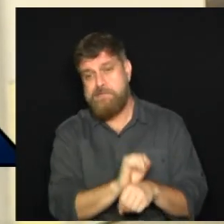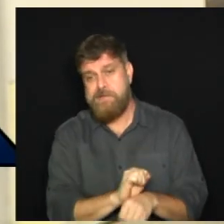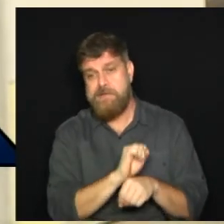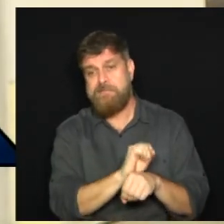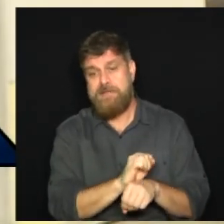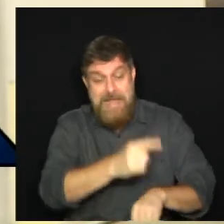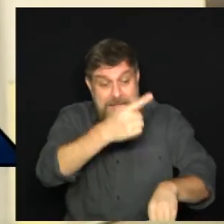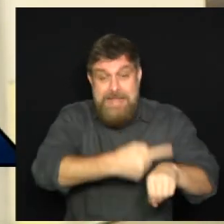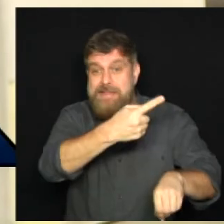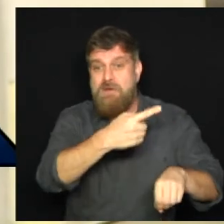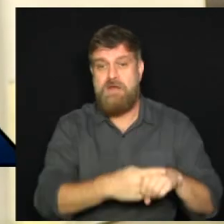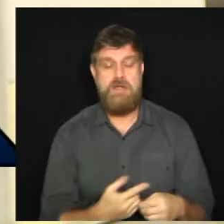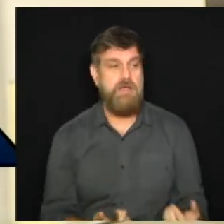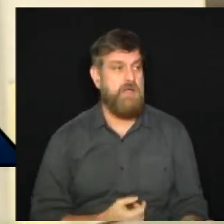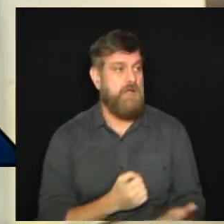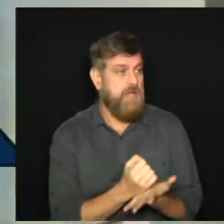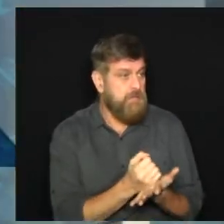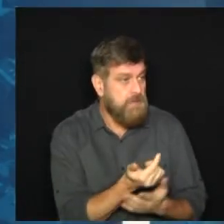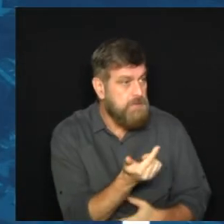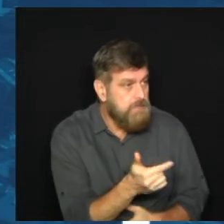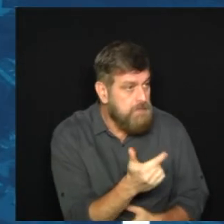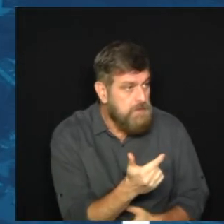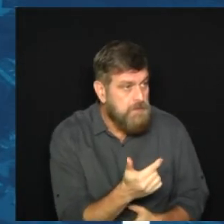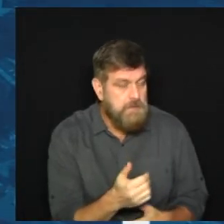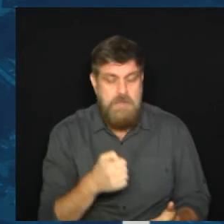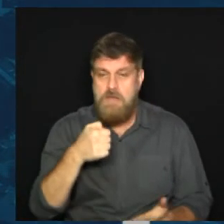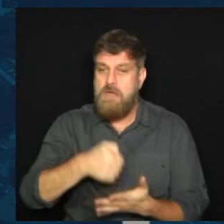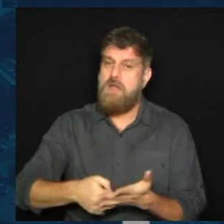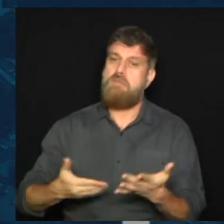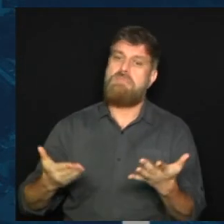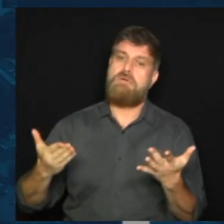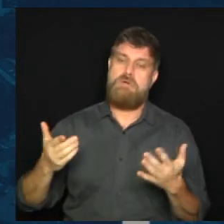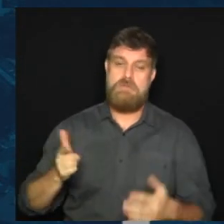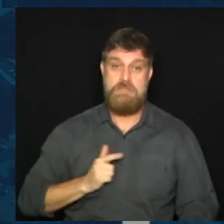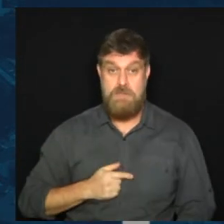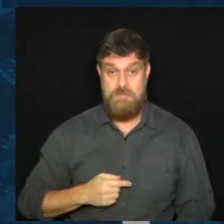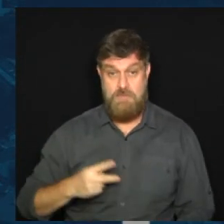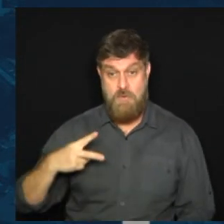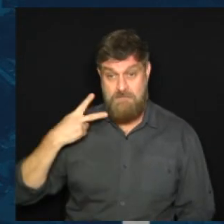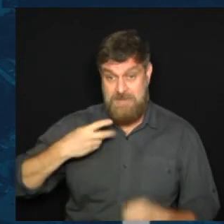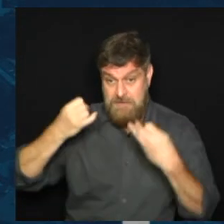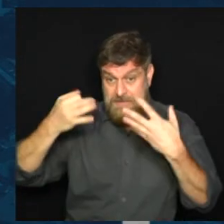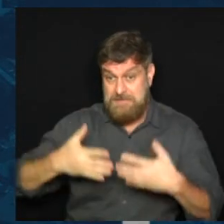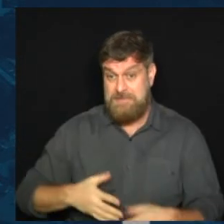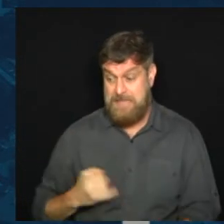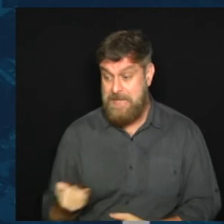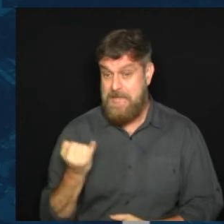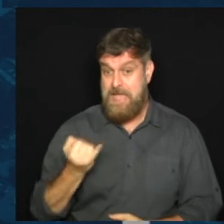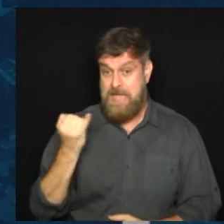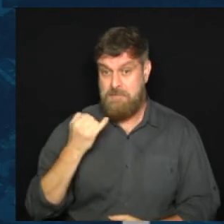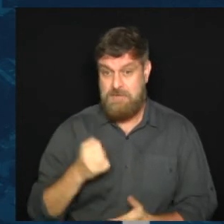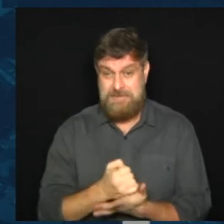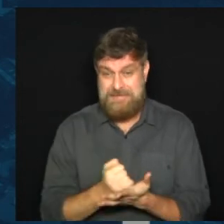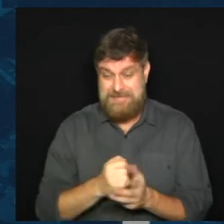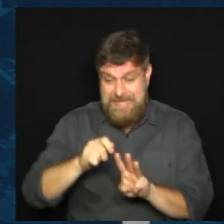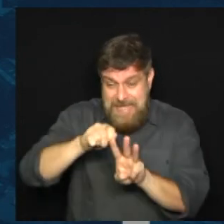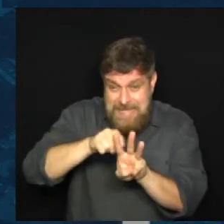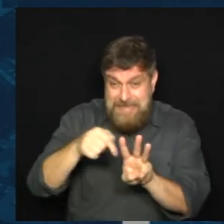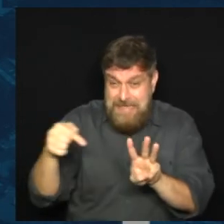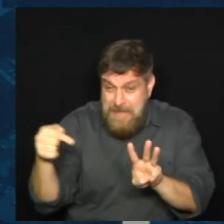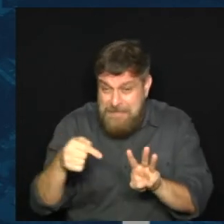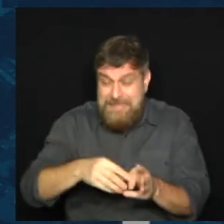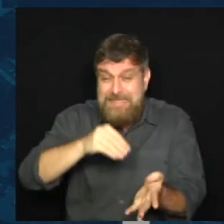lá na hora, o medicamento não chegou. O parlamentar fala sobre a importância desse medicamento, que segundo ele faz 3 meses